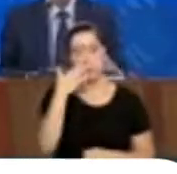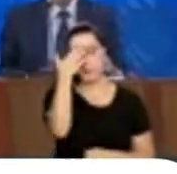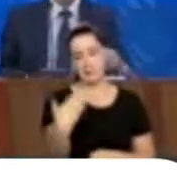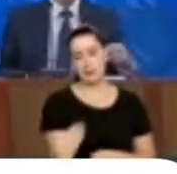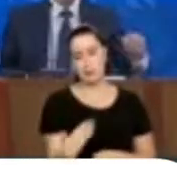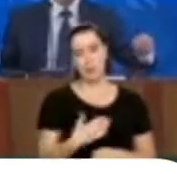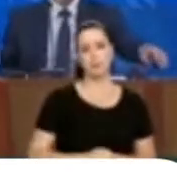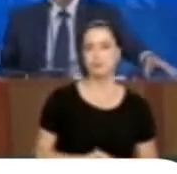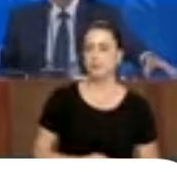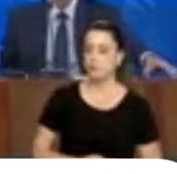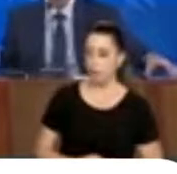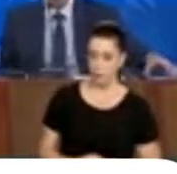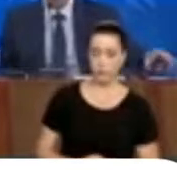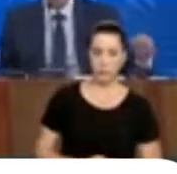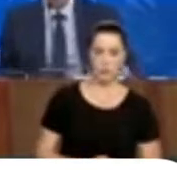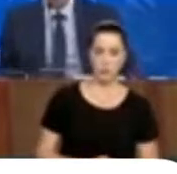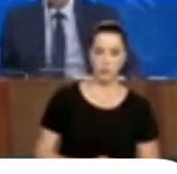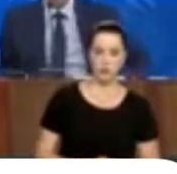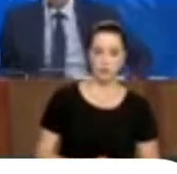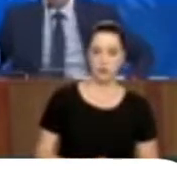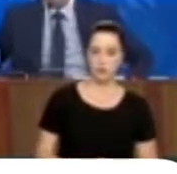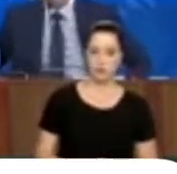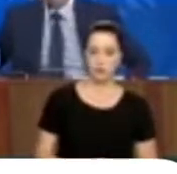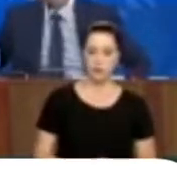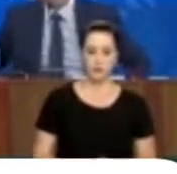ministro. Tem uma questão que sempre